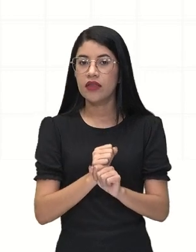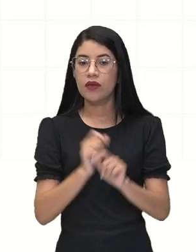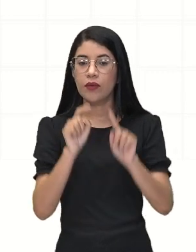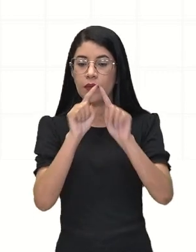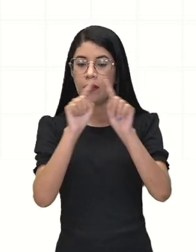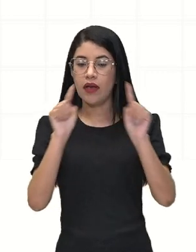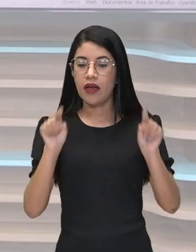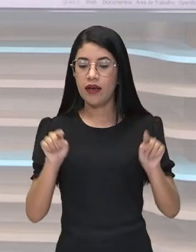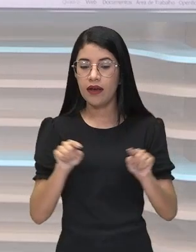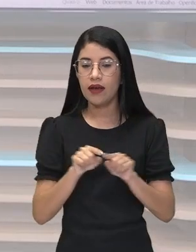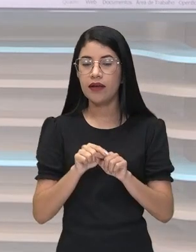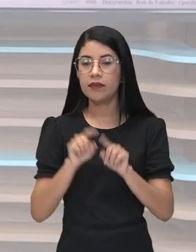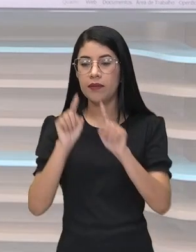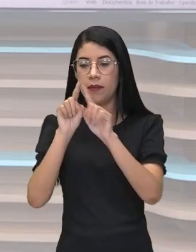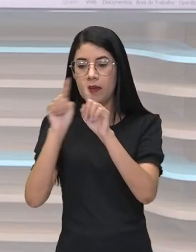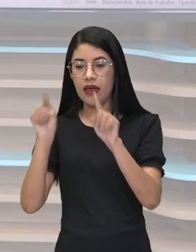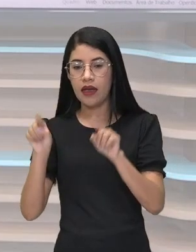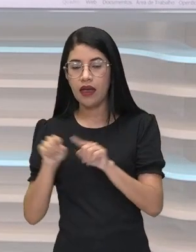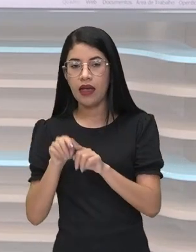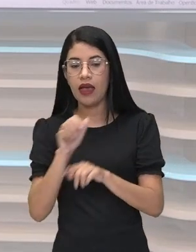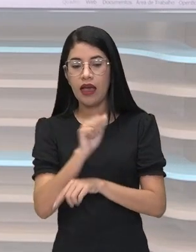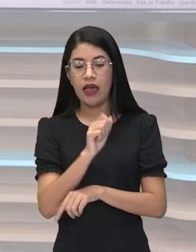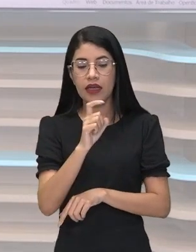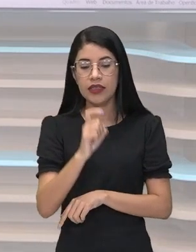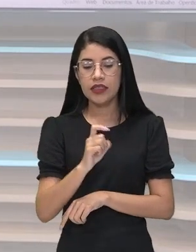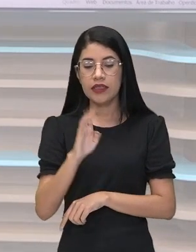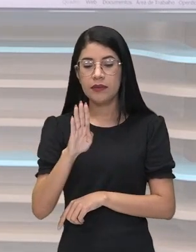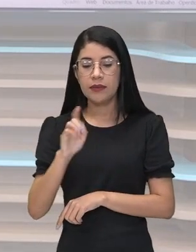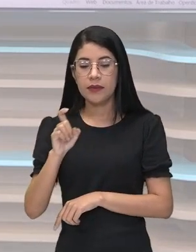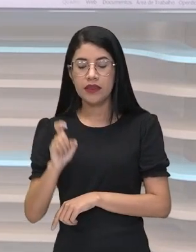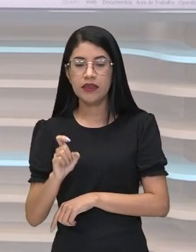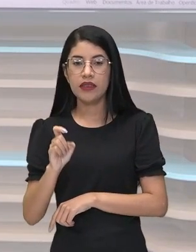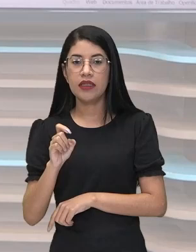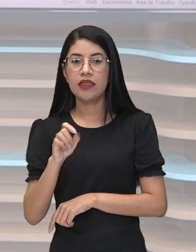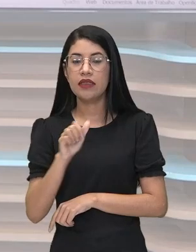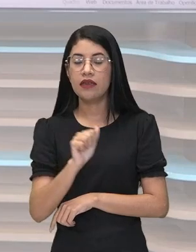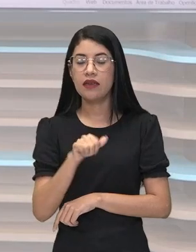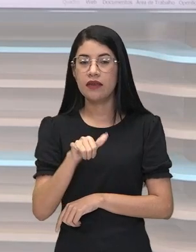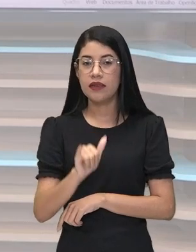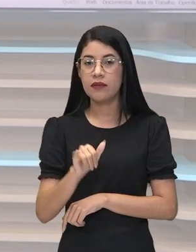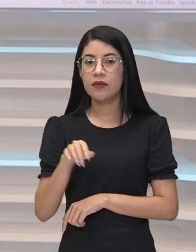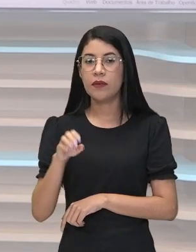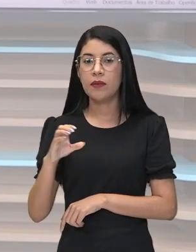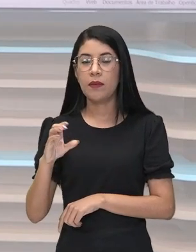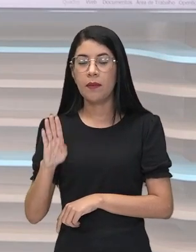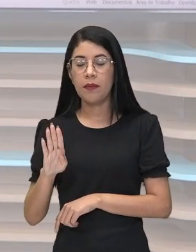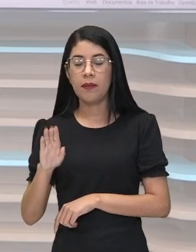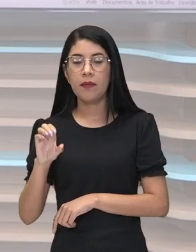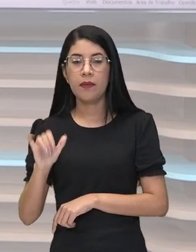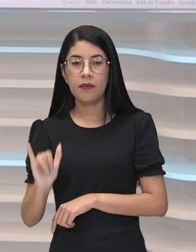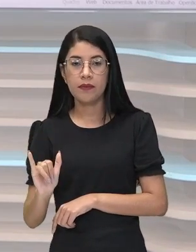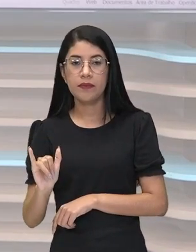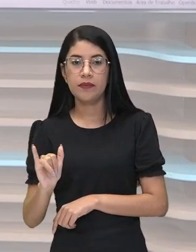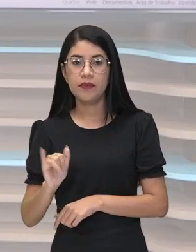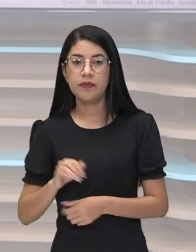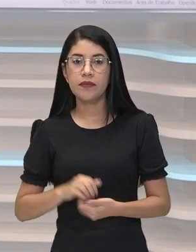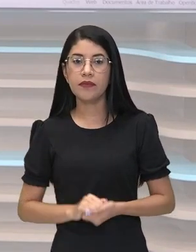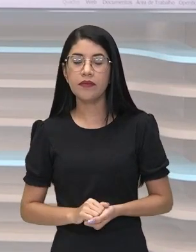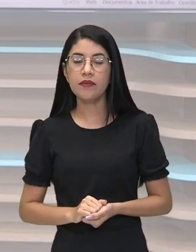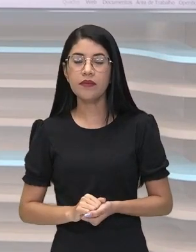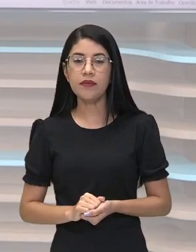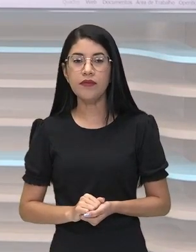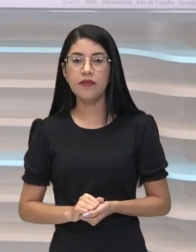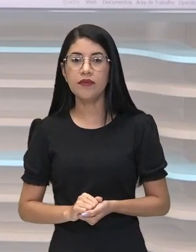quadrados, quadrado AX, o quadrado BX, o quadrado AY, mais o quadrado